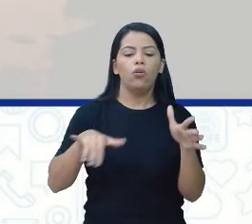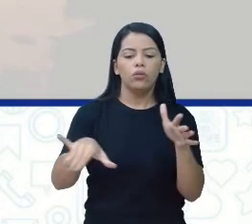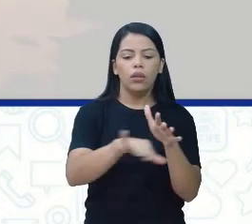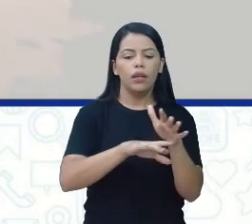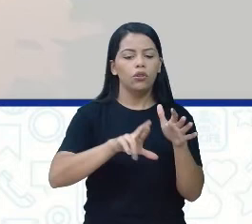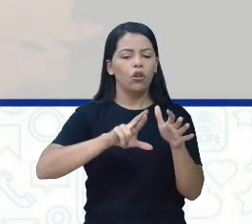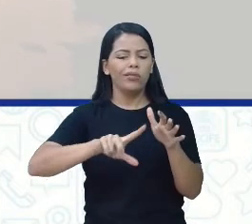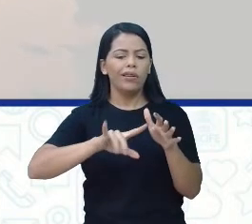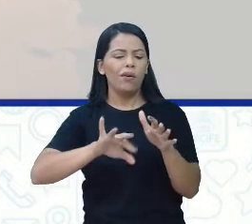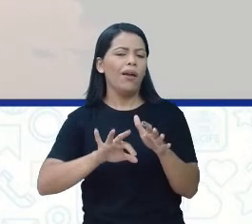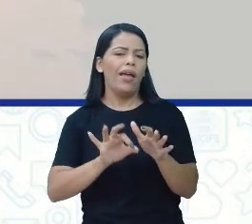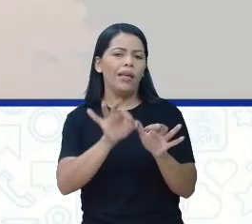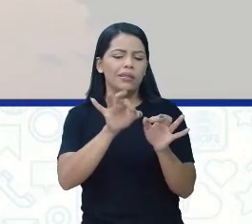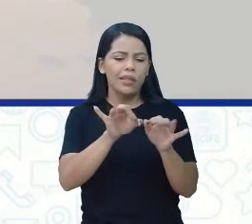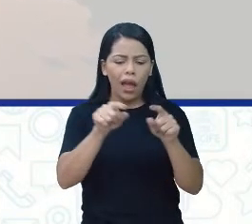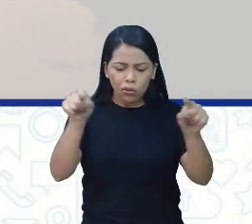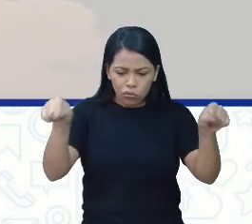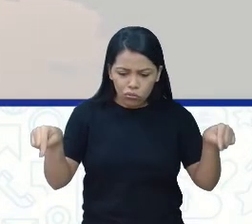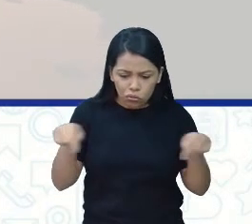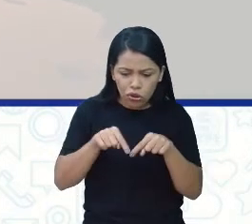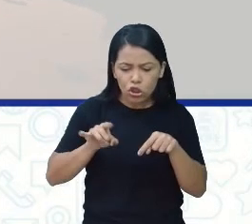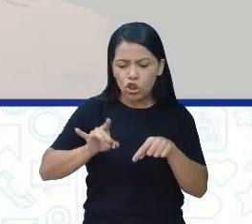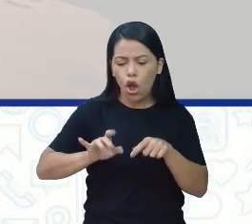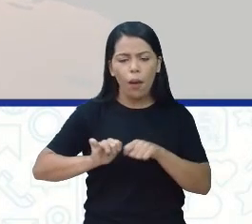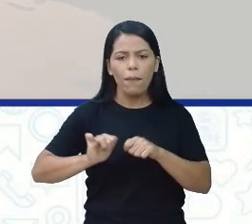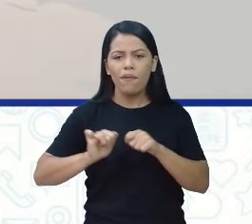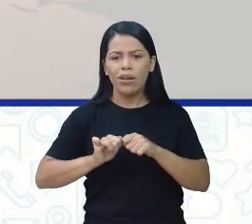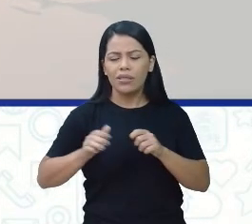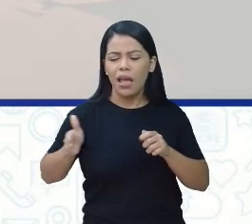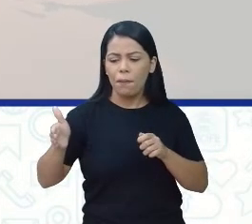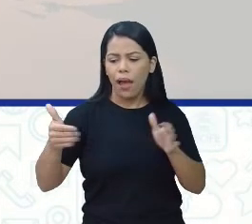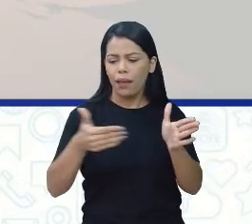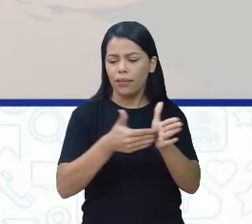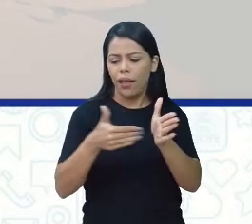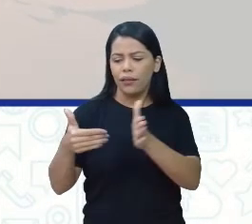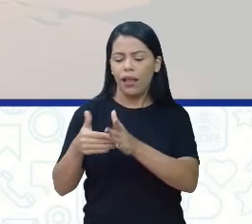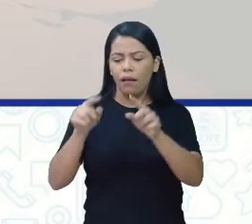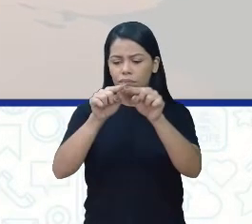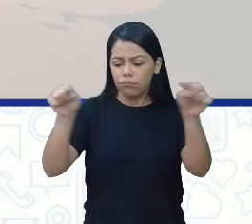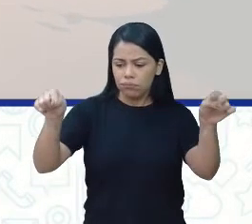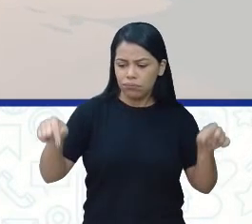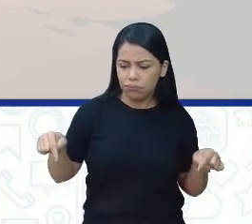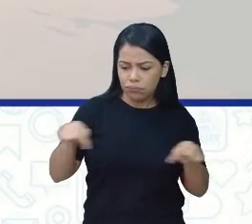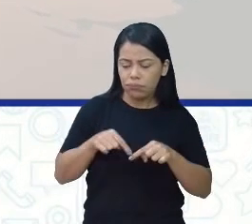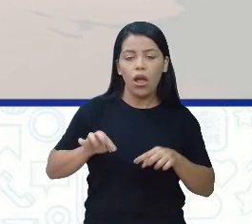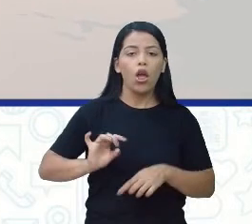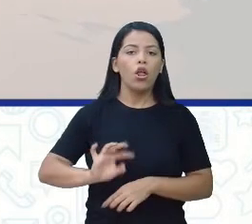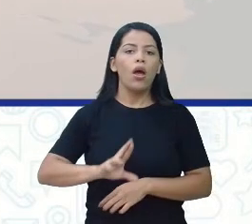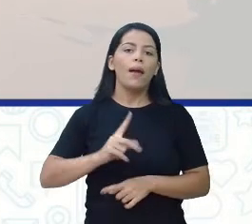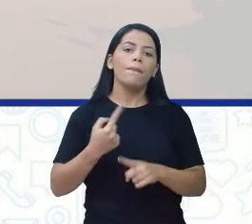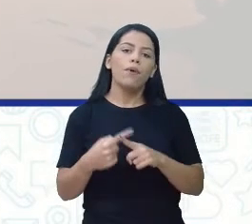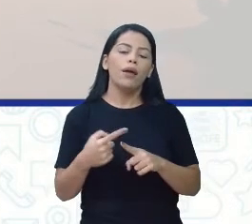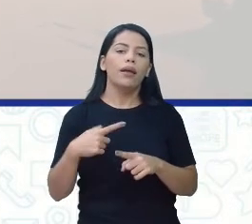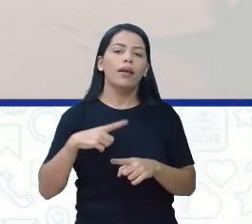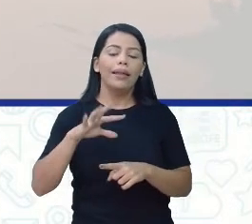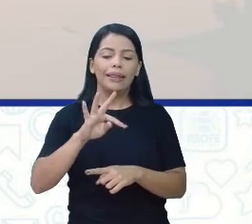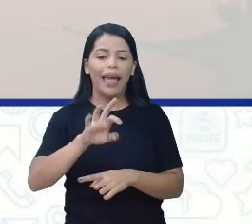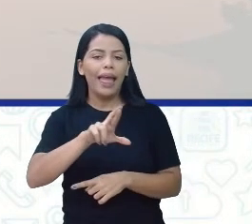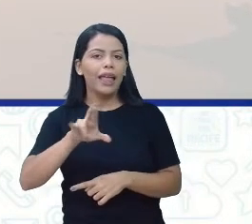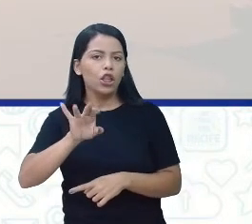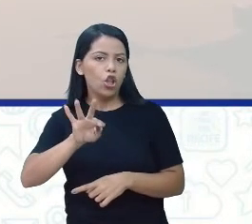estabelecido apenas pela construção e delimitação de fronteiras. Olha só, para que um território